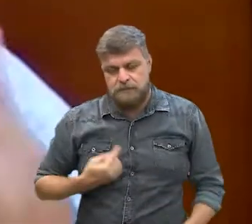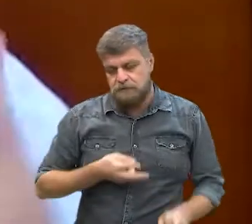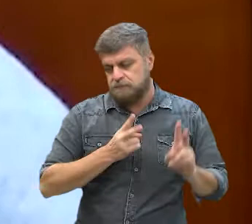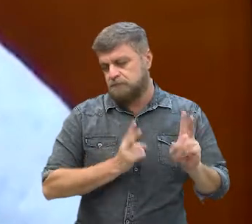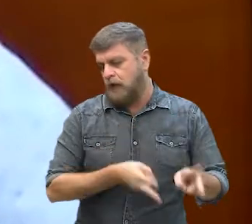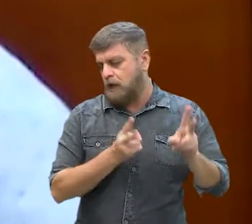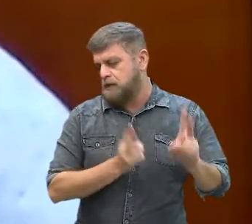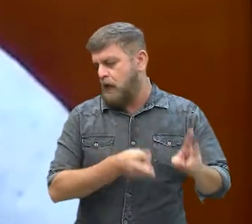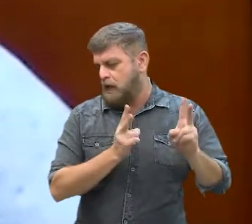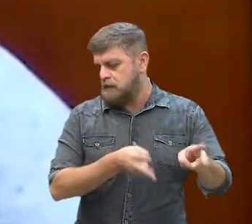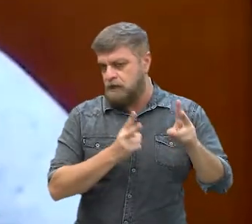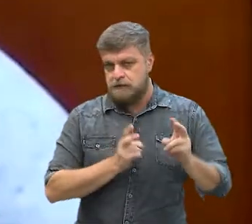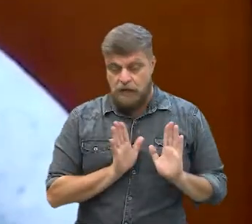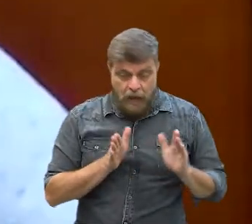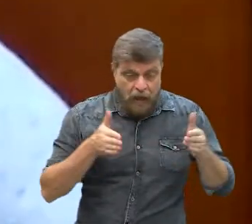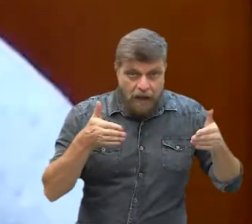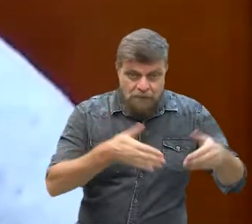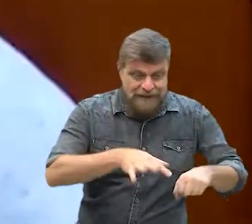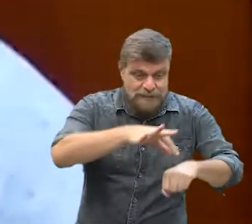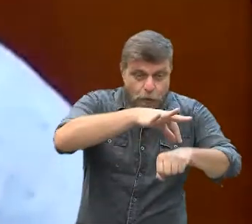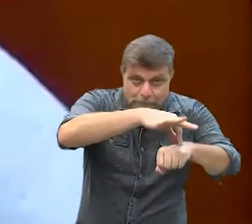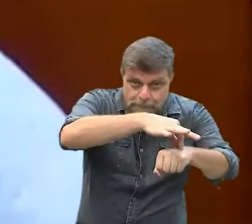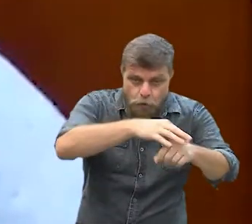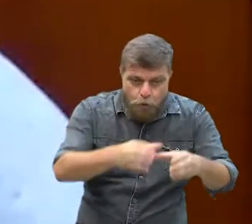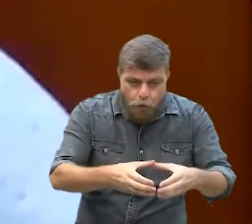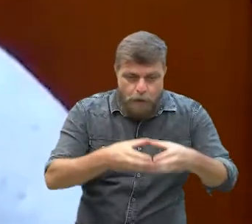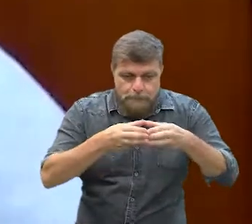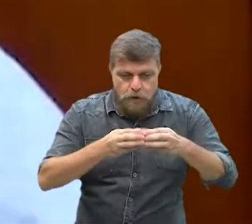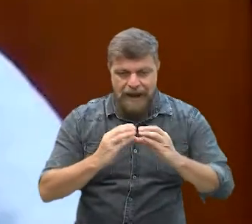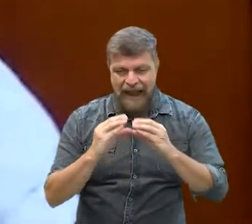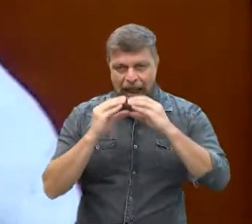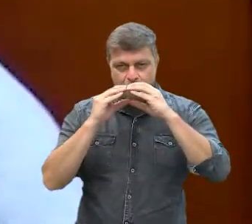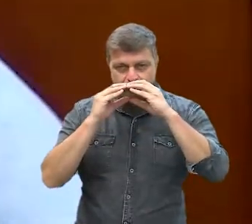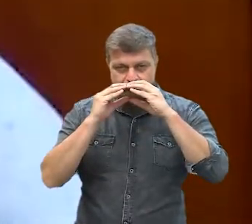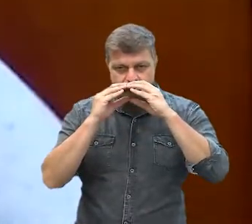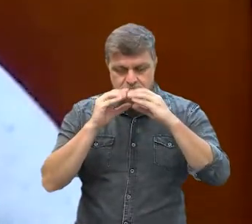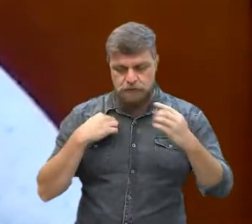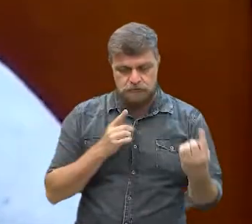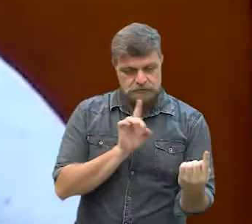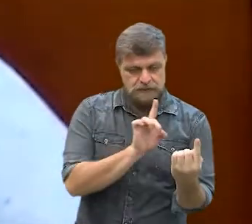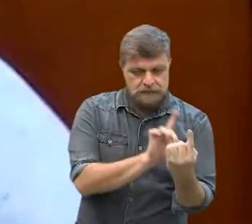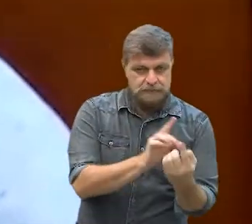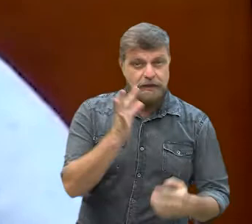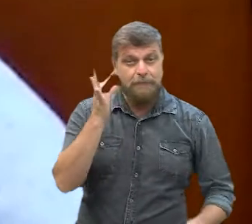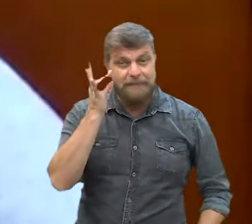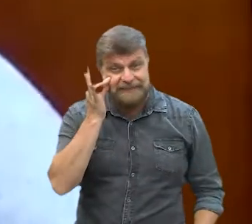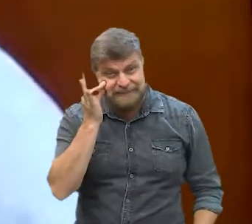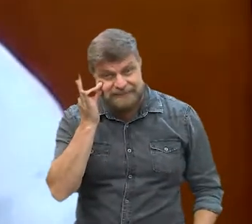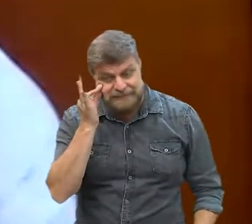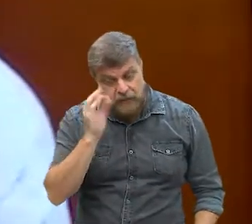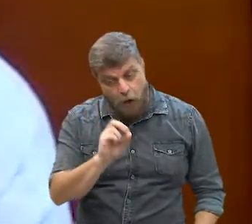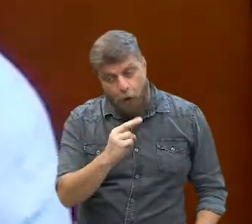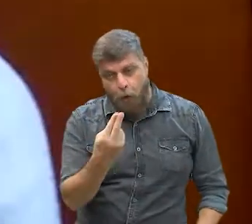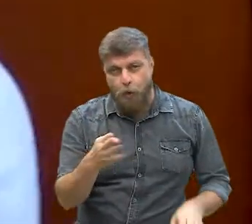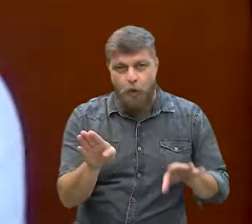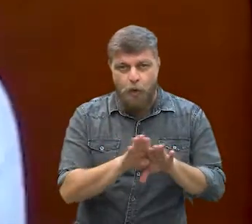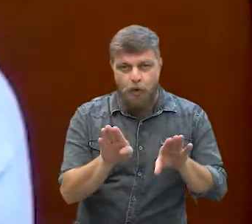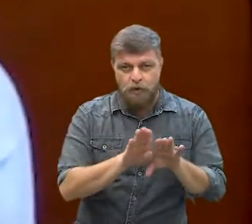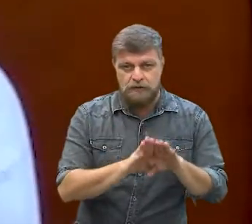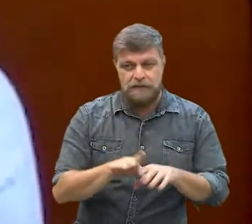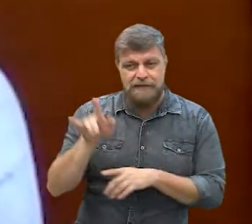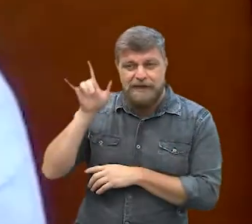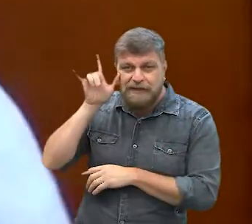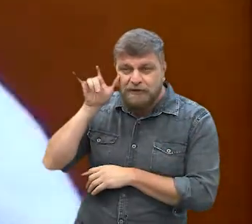gente continuou focado no nosso produto, focado no nosso atendimento, seja ele presencial por parte ou ali